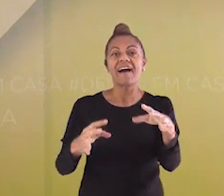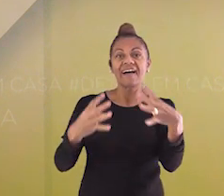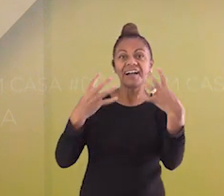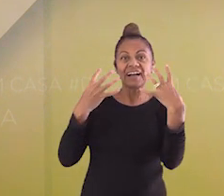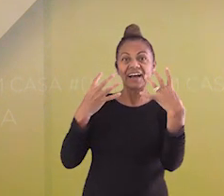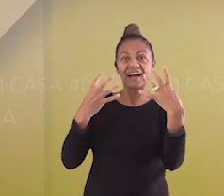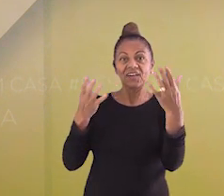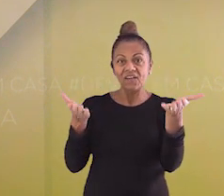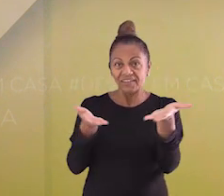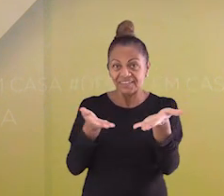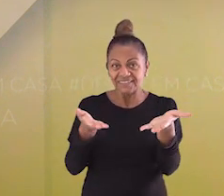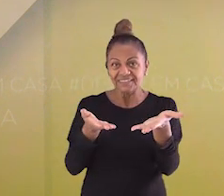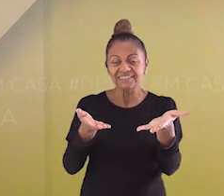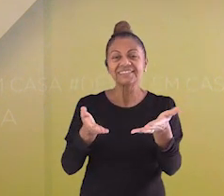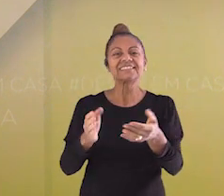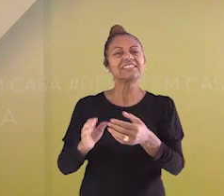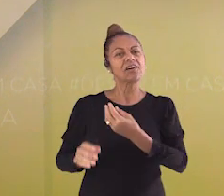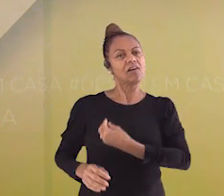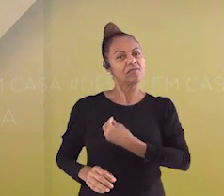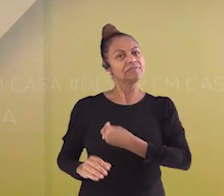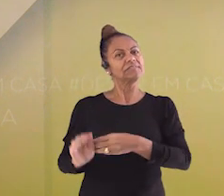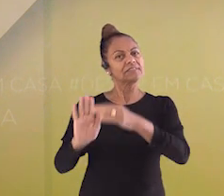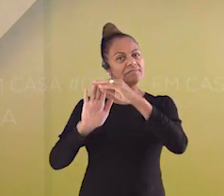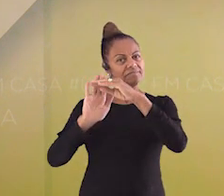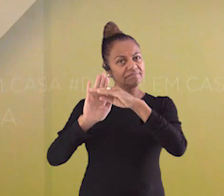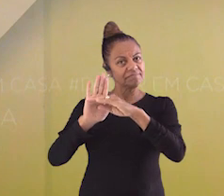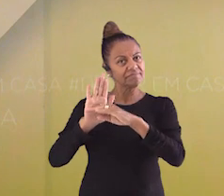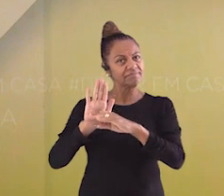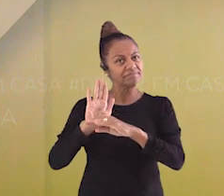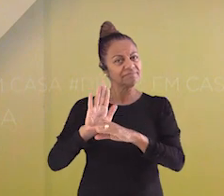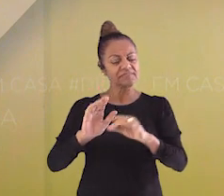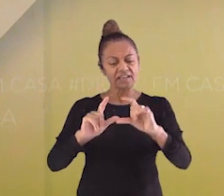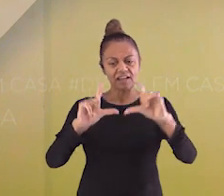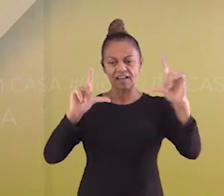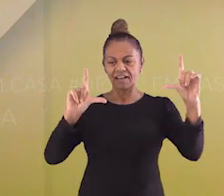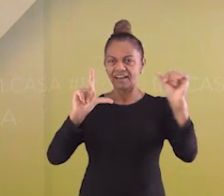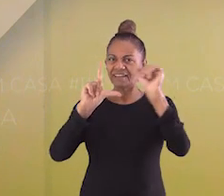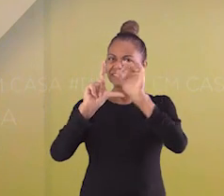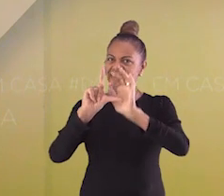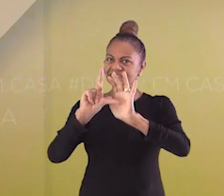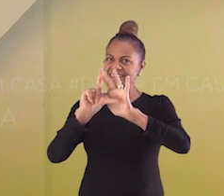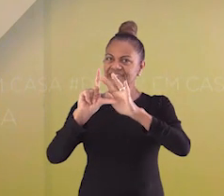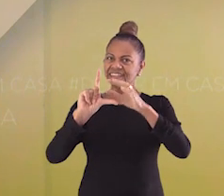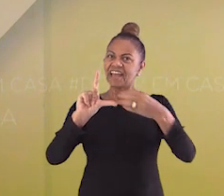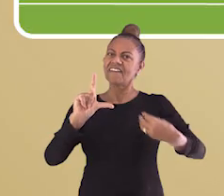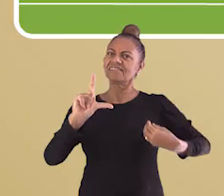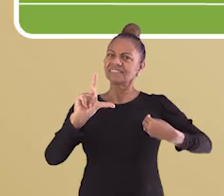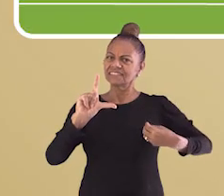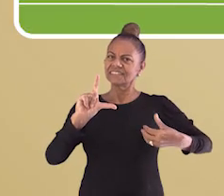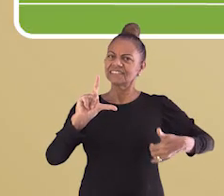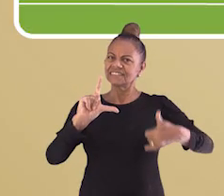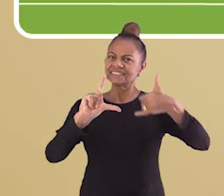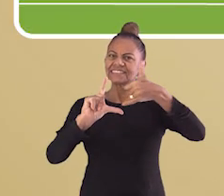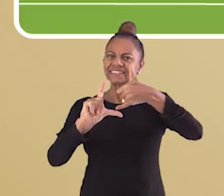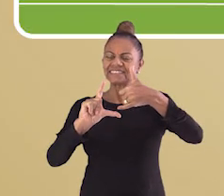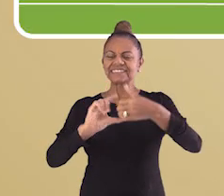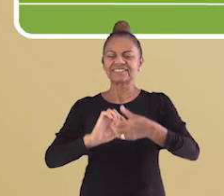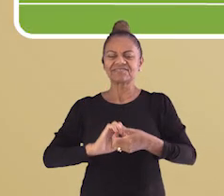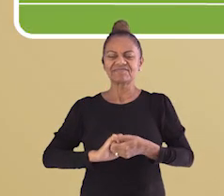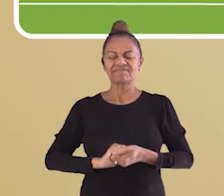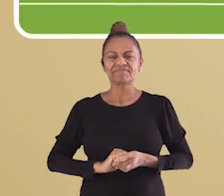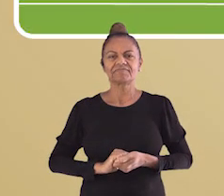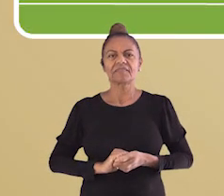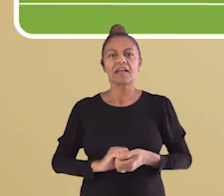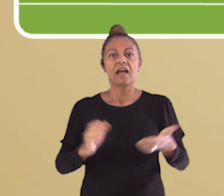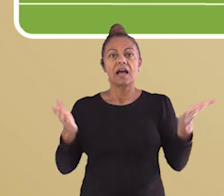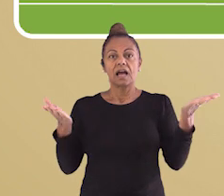marque presença com a gente. Aponte o celular para ele e marque aqui com a gente. E vamos começar agora